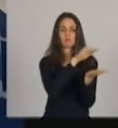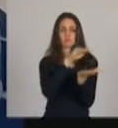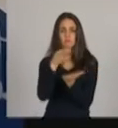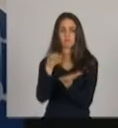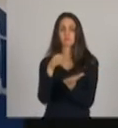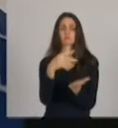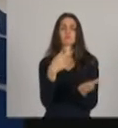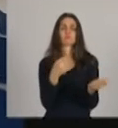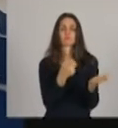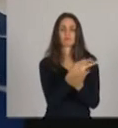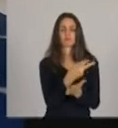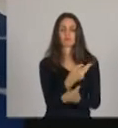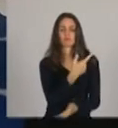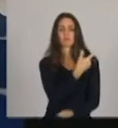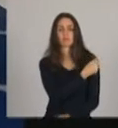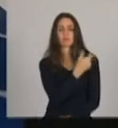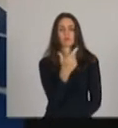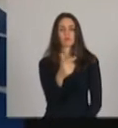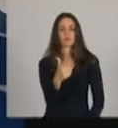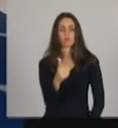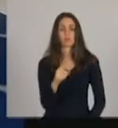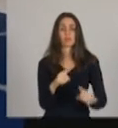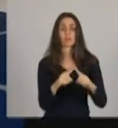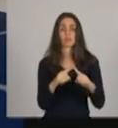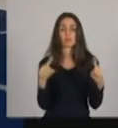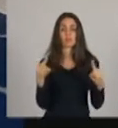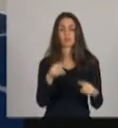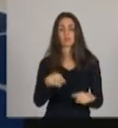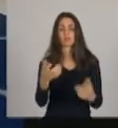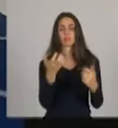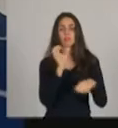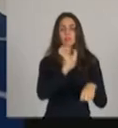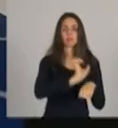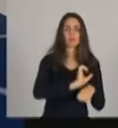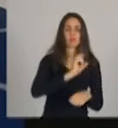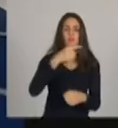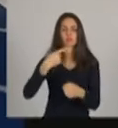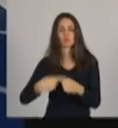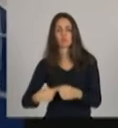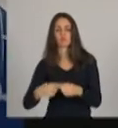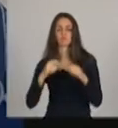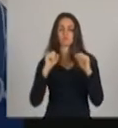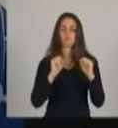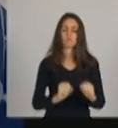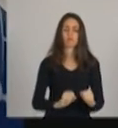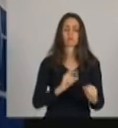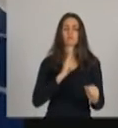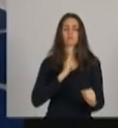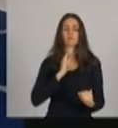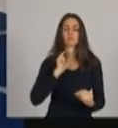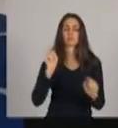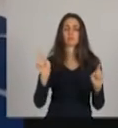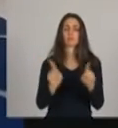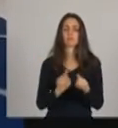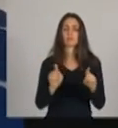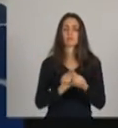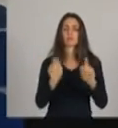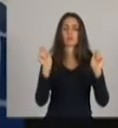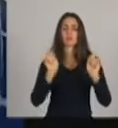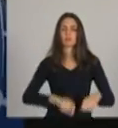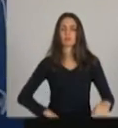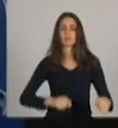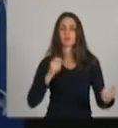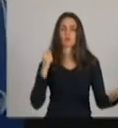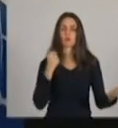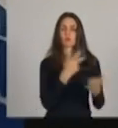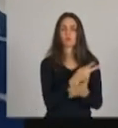sua aquisição. Mas queremos que os estados e municípios possam ter também a capacidade de